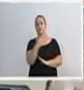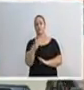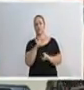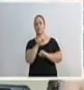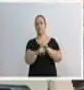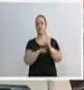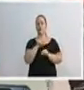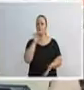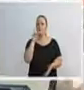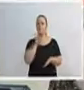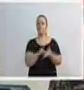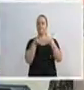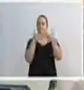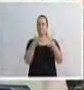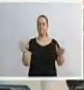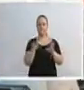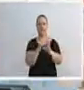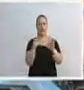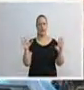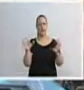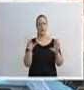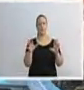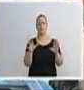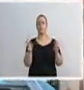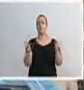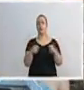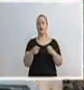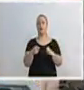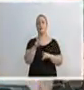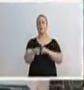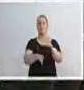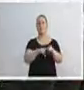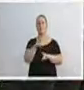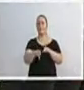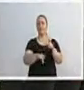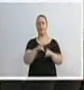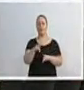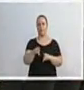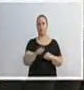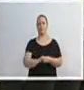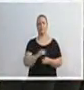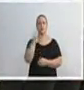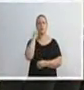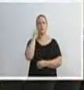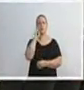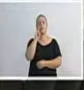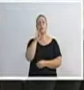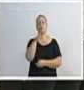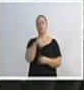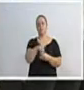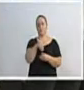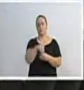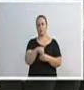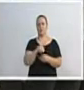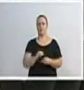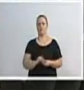a iniciativa popular por meio eletrônico. Esse é o último turno de votação. Pauta exclusiva.